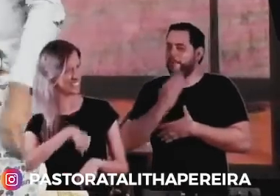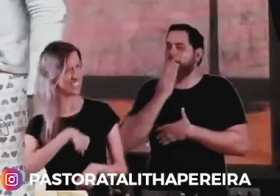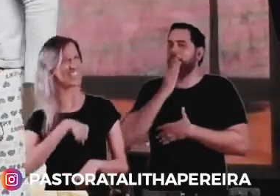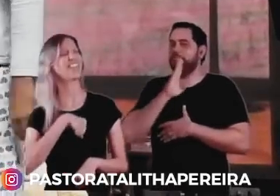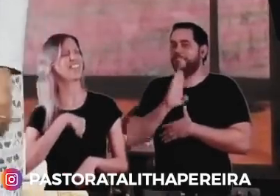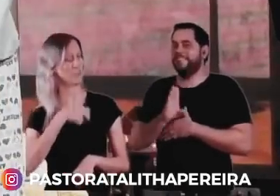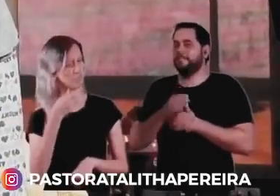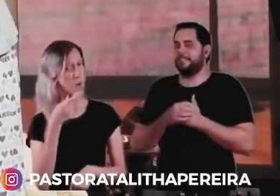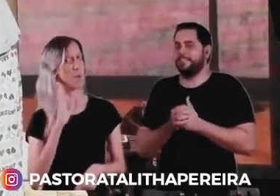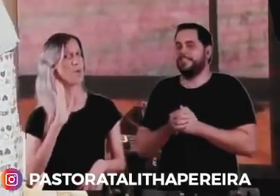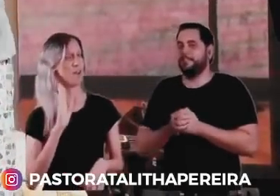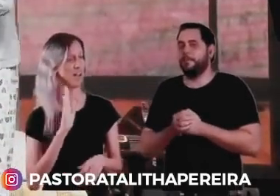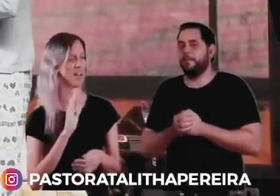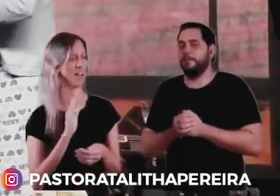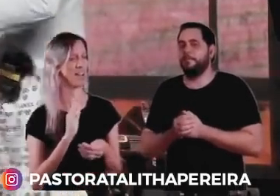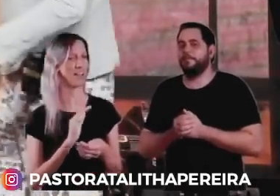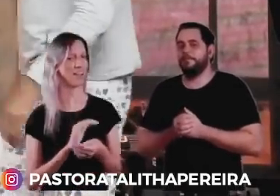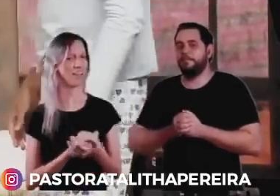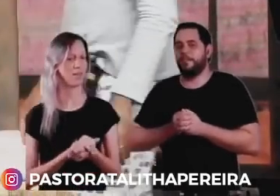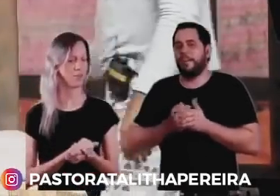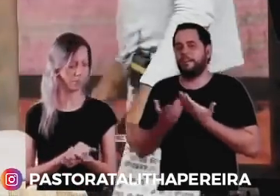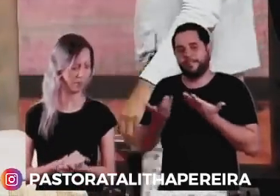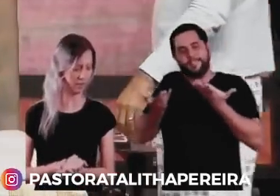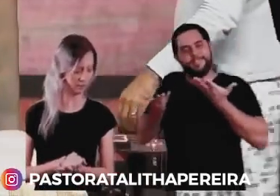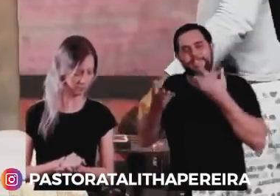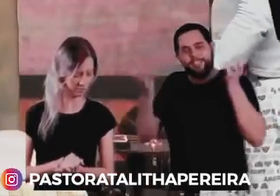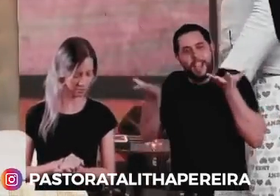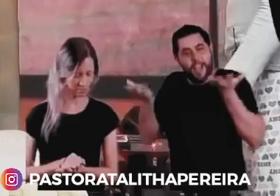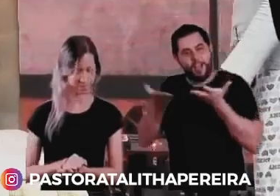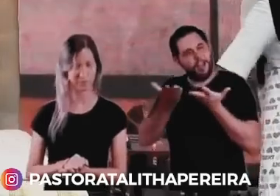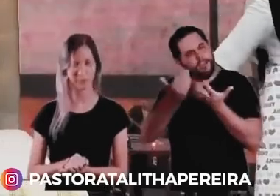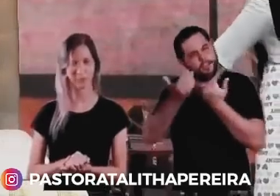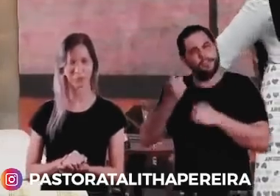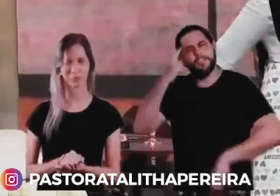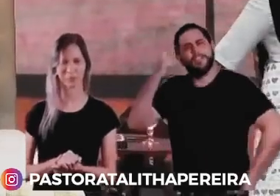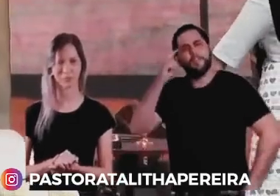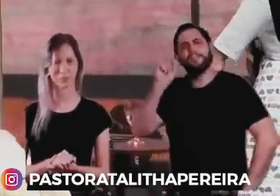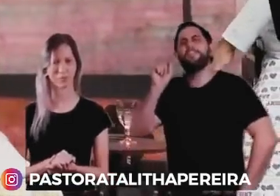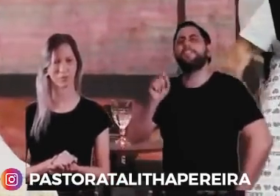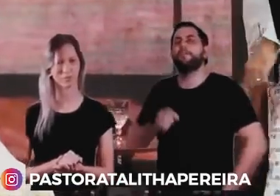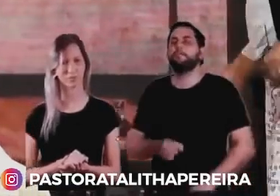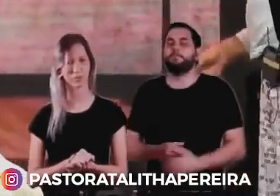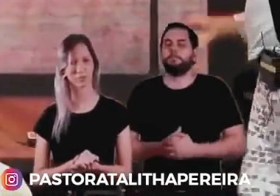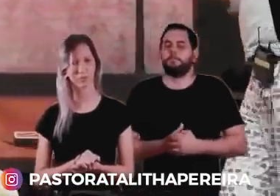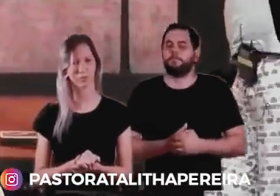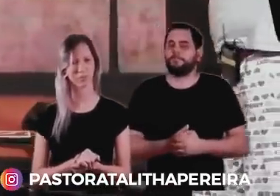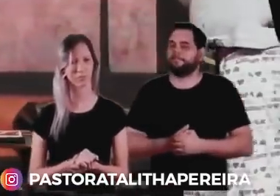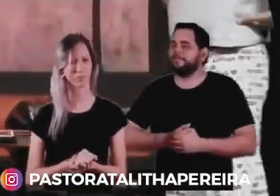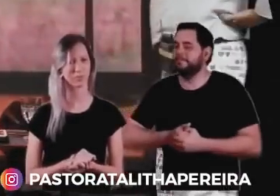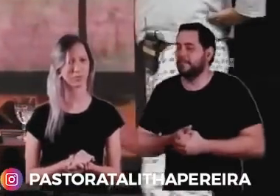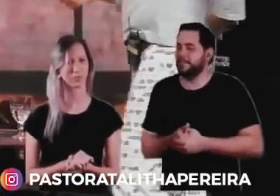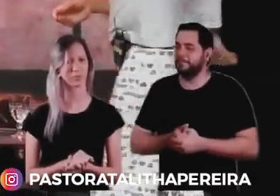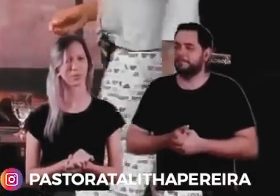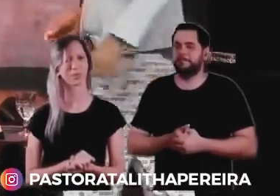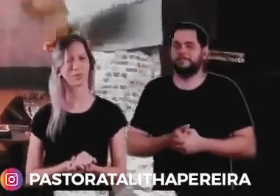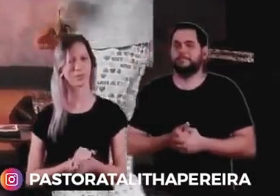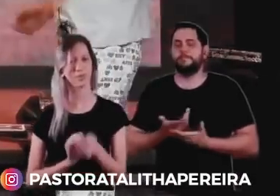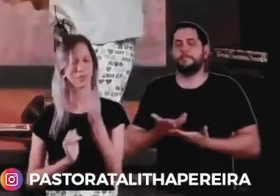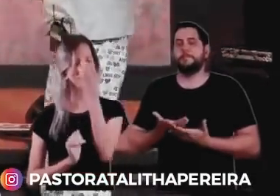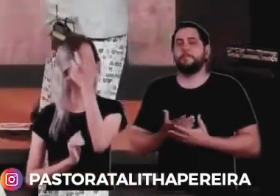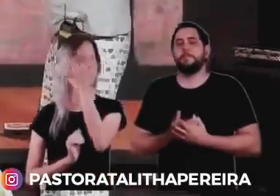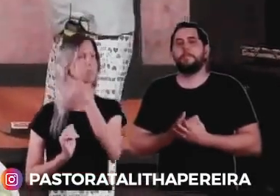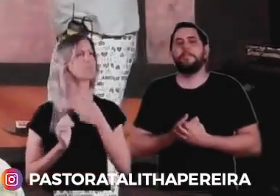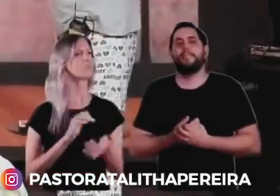Promete. Promete. Eita, tem planos? Tem, sim, filho. Ah, foi até bom. Que foi? Vou colocar a chave